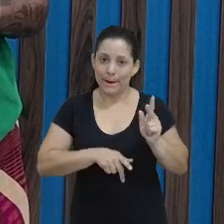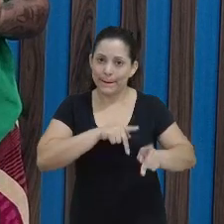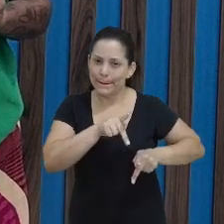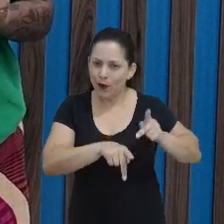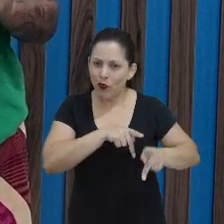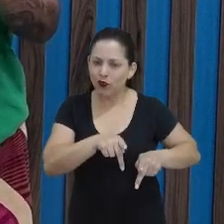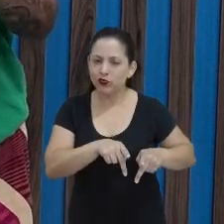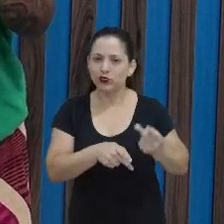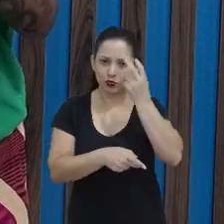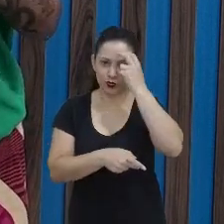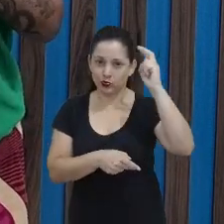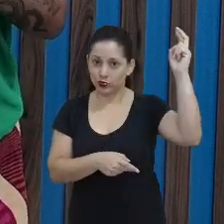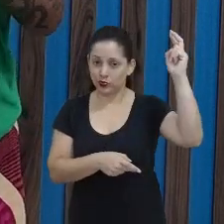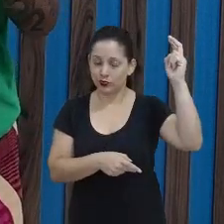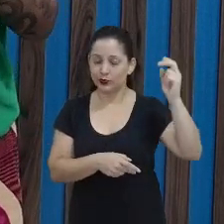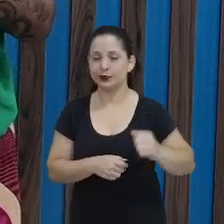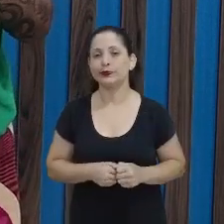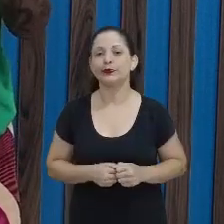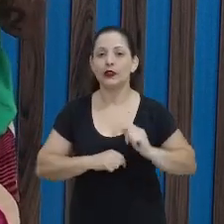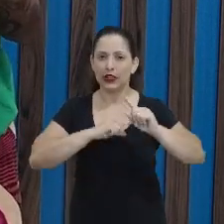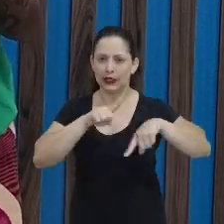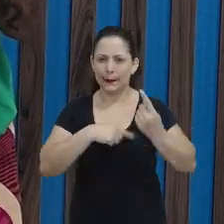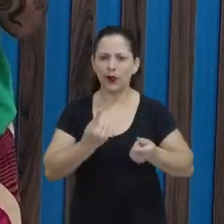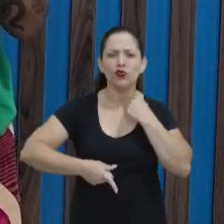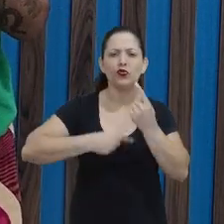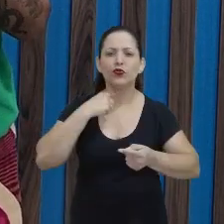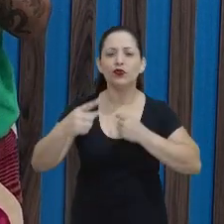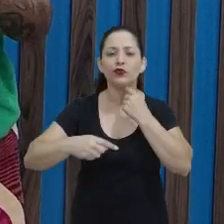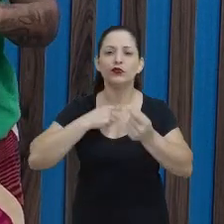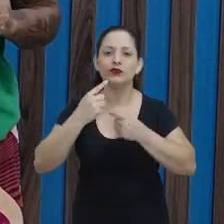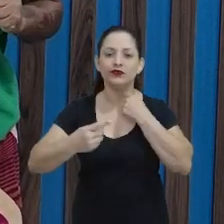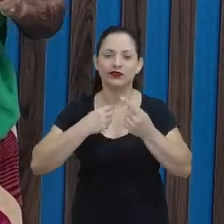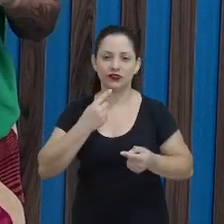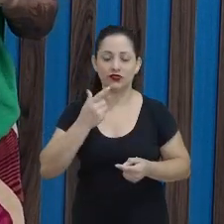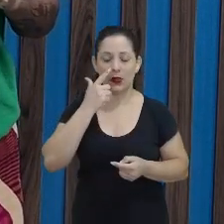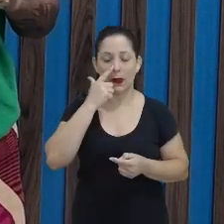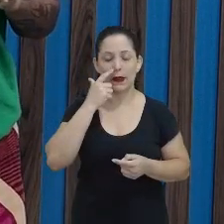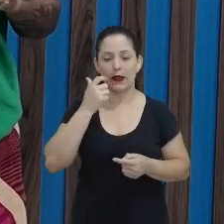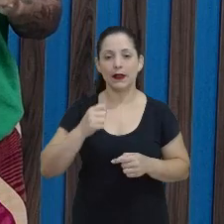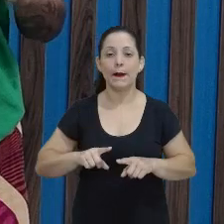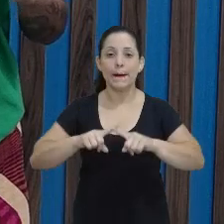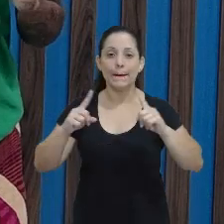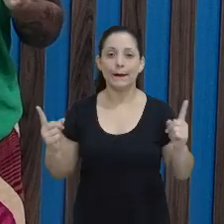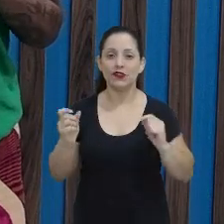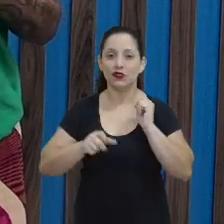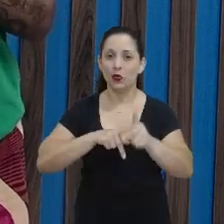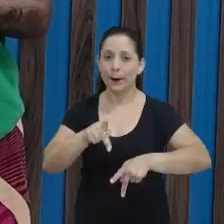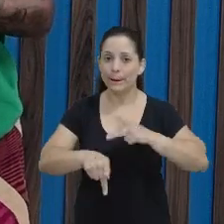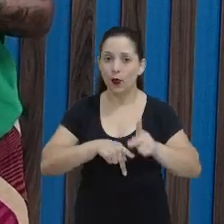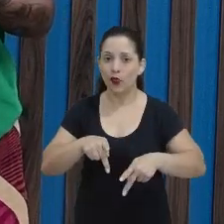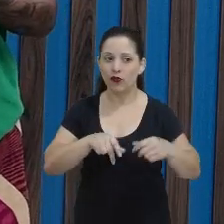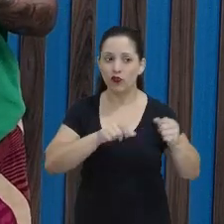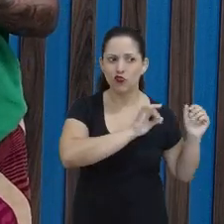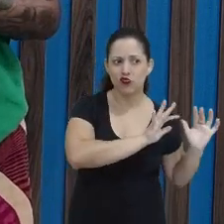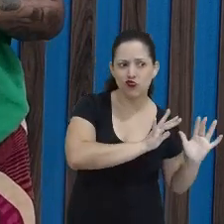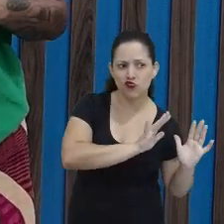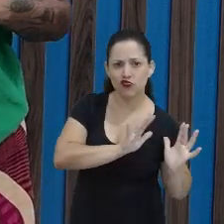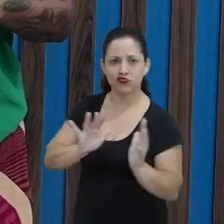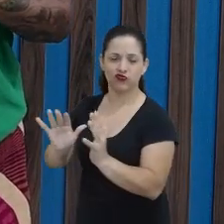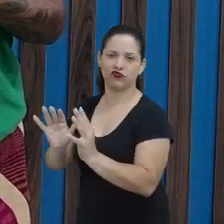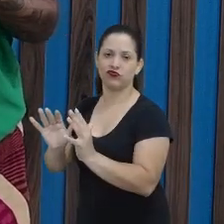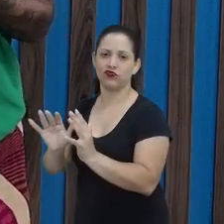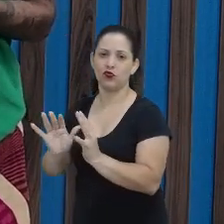melhor, mas aí vocês podem até tirar uma dúvida com seu professor ou professora aí na sala de aula. eles vieram fugidos da